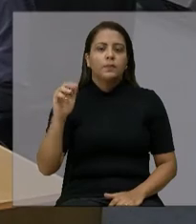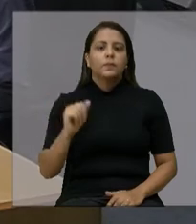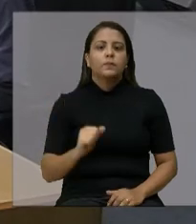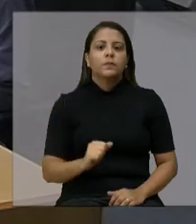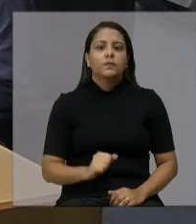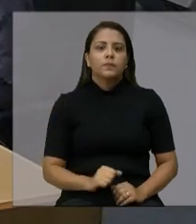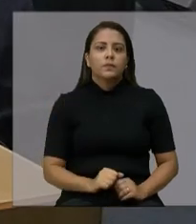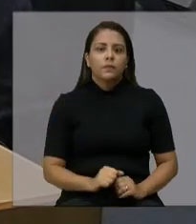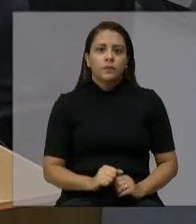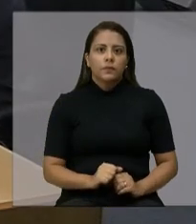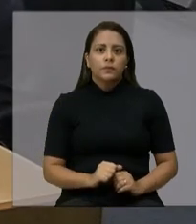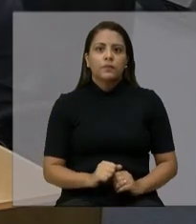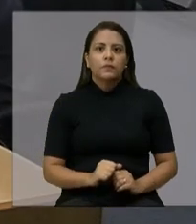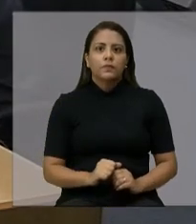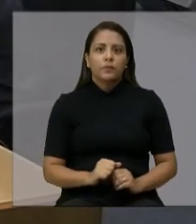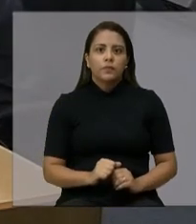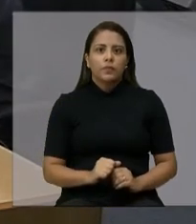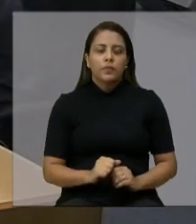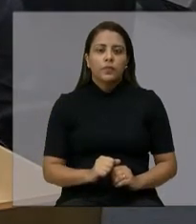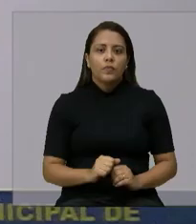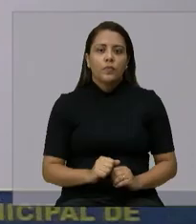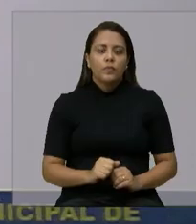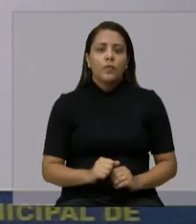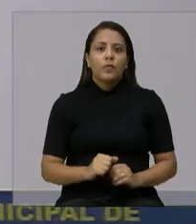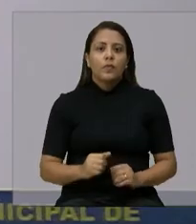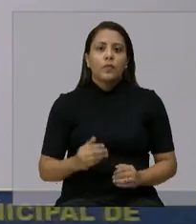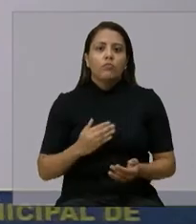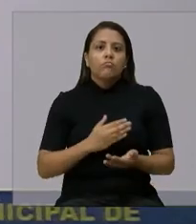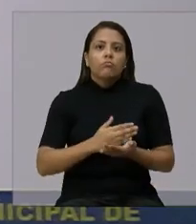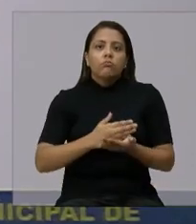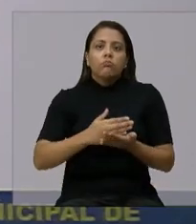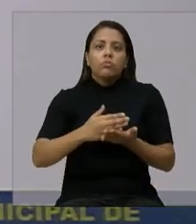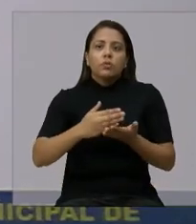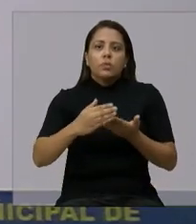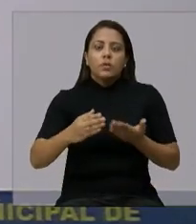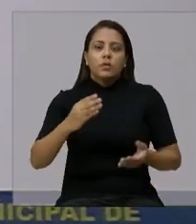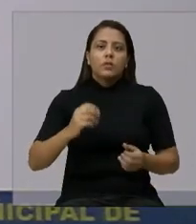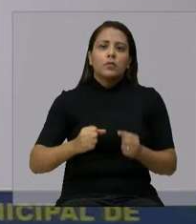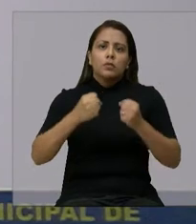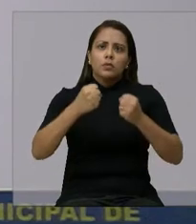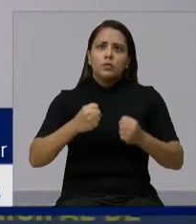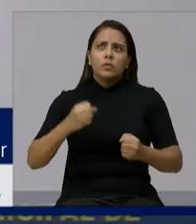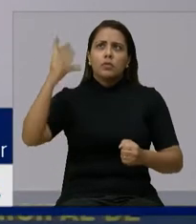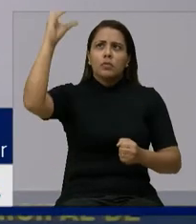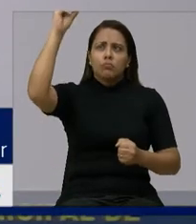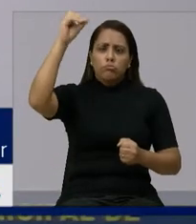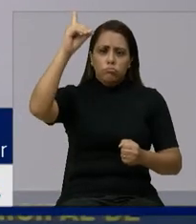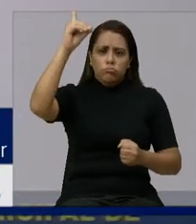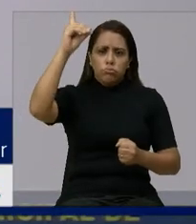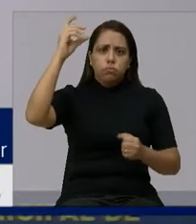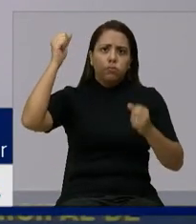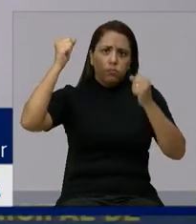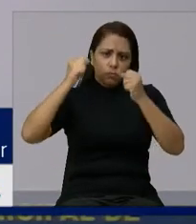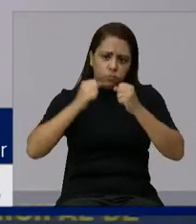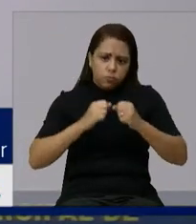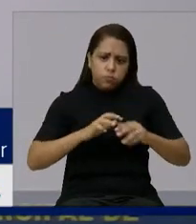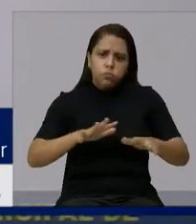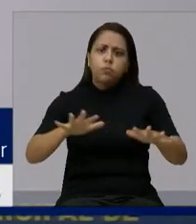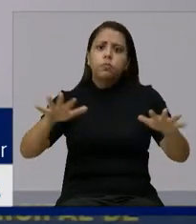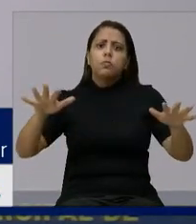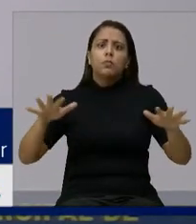Havendo o número legal e sobre a proteção de Deus, e lembrando que todo poder emana do povo, declaro aberta